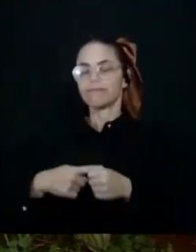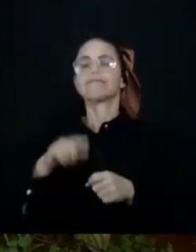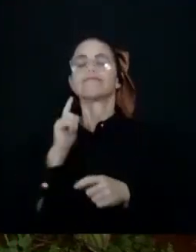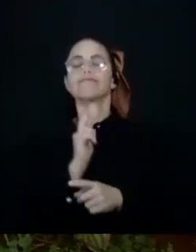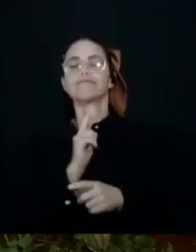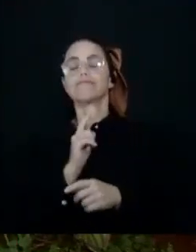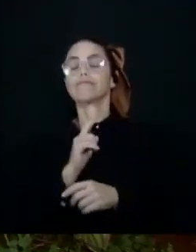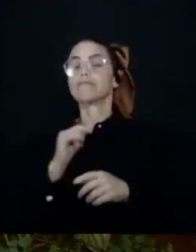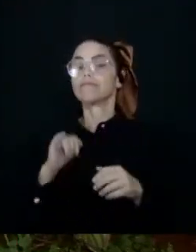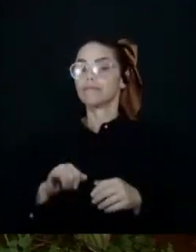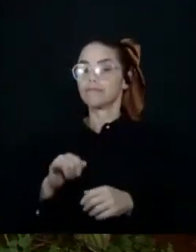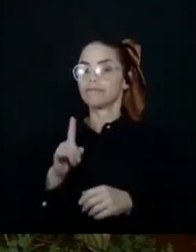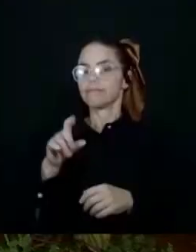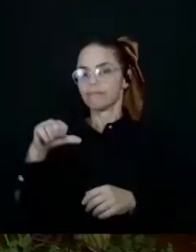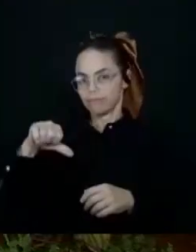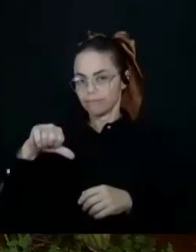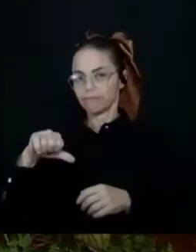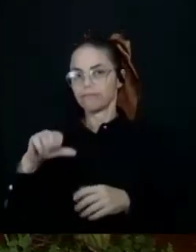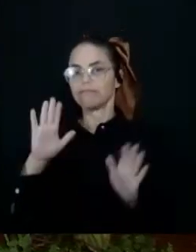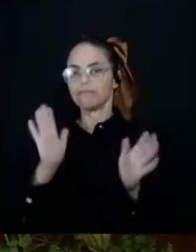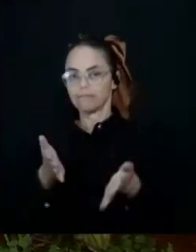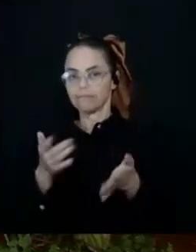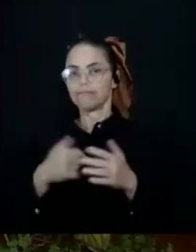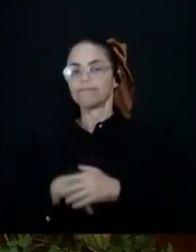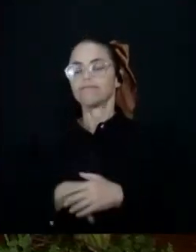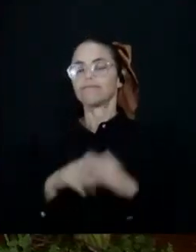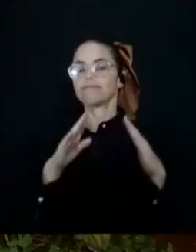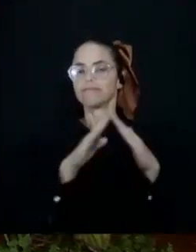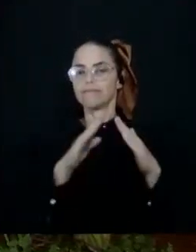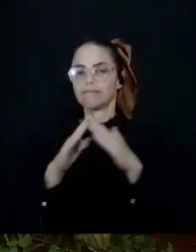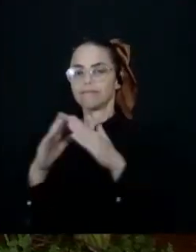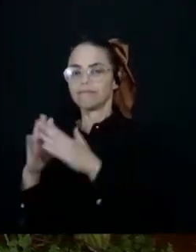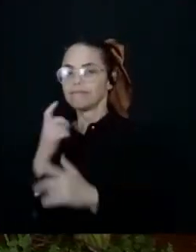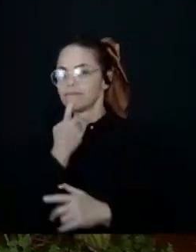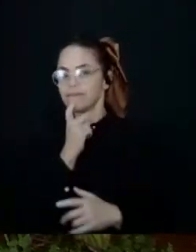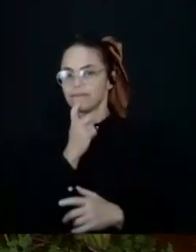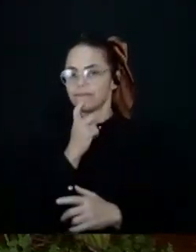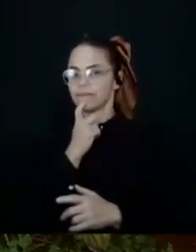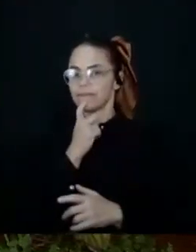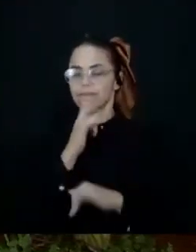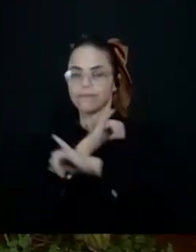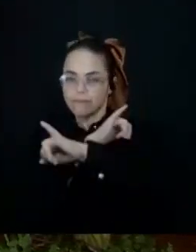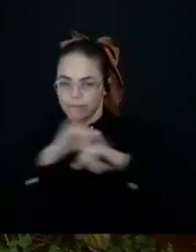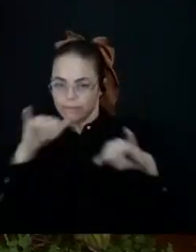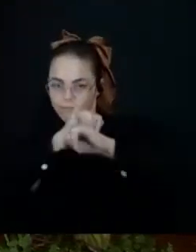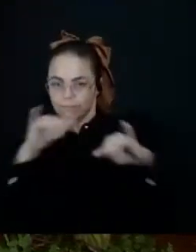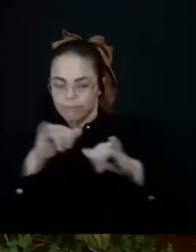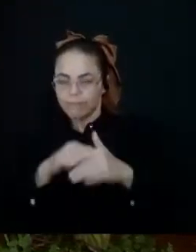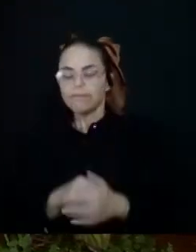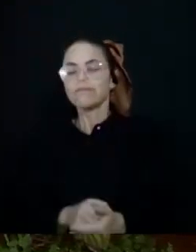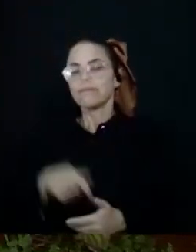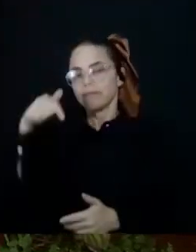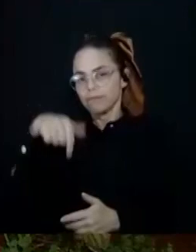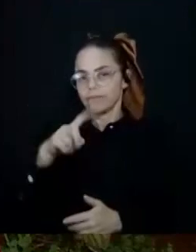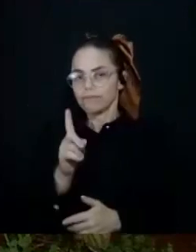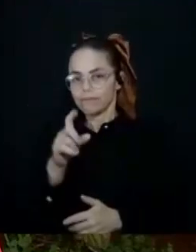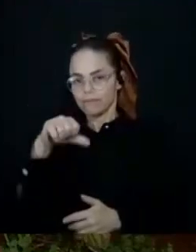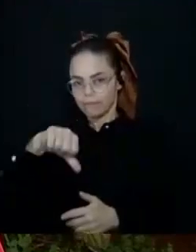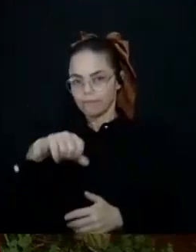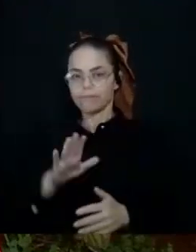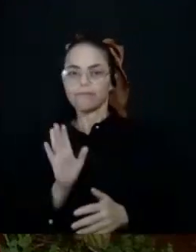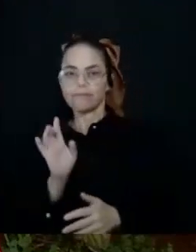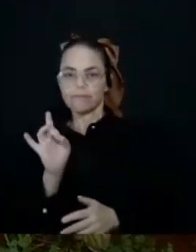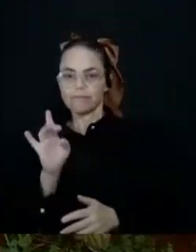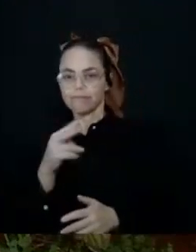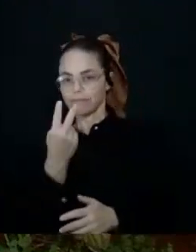de 19 casos em residentes de Campinas foram notificados. Só que desses 19, só 2